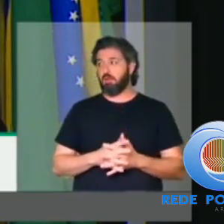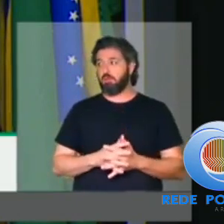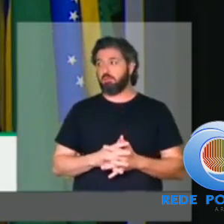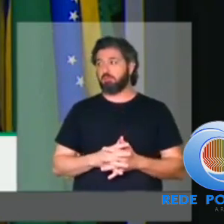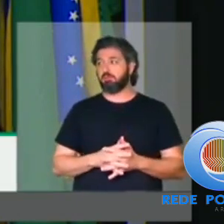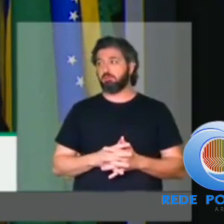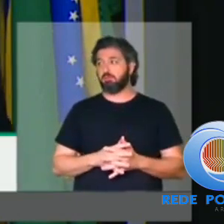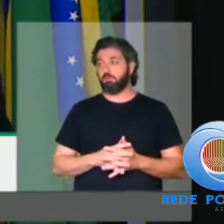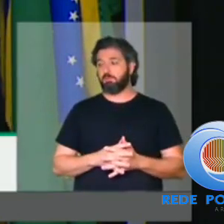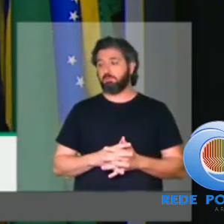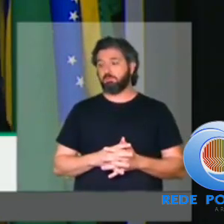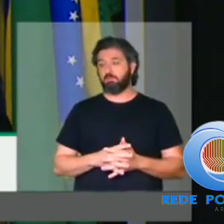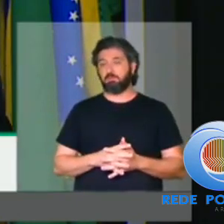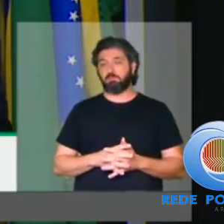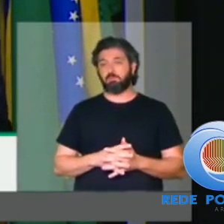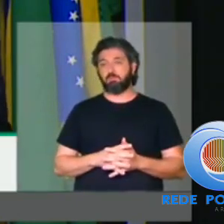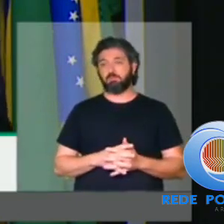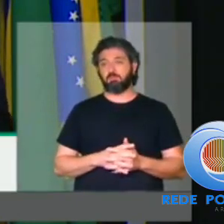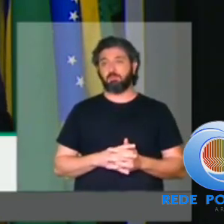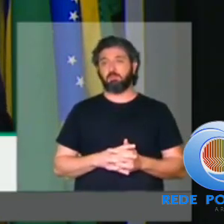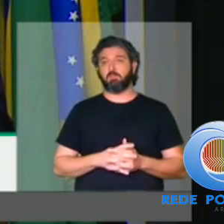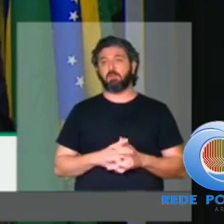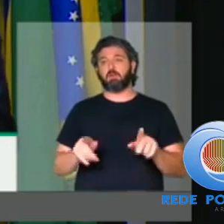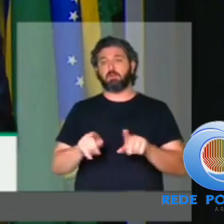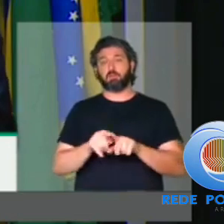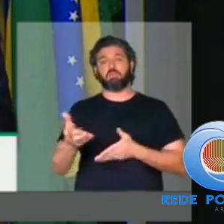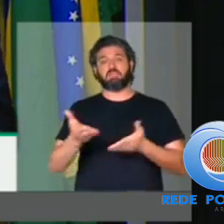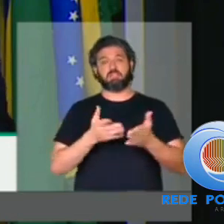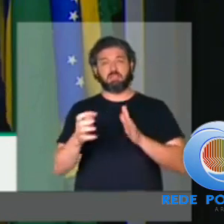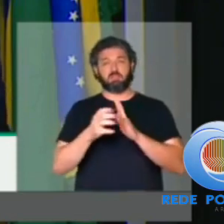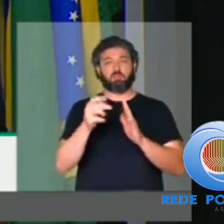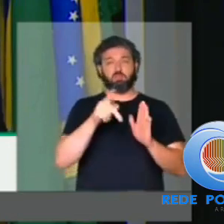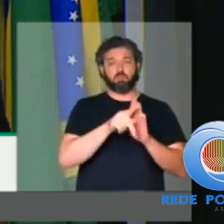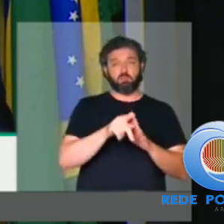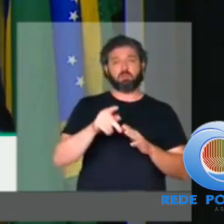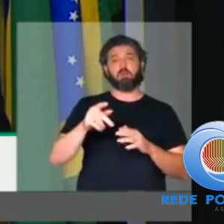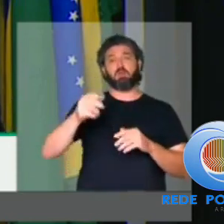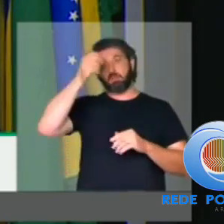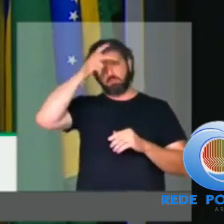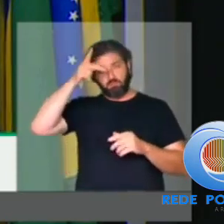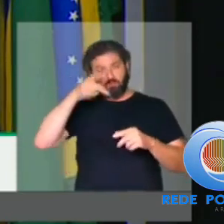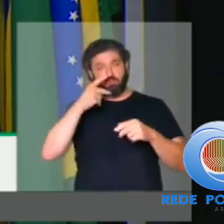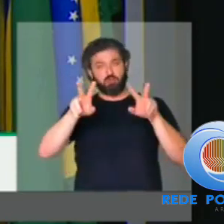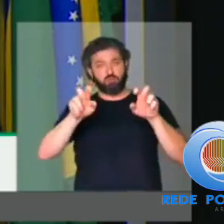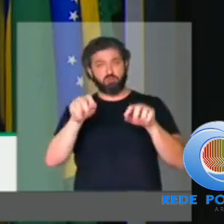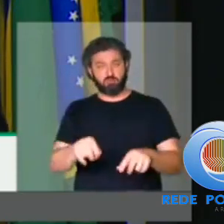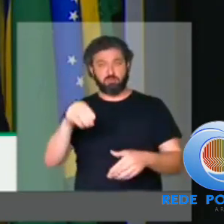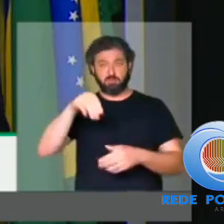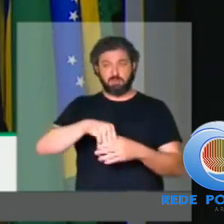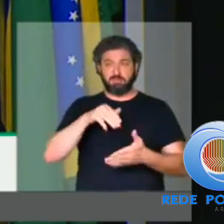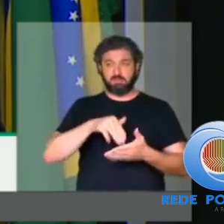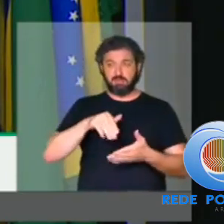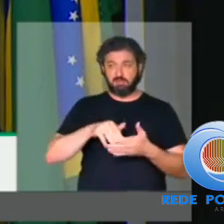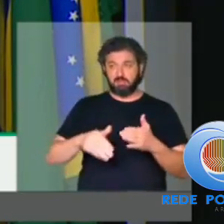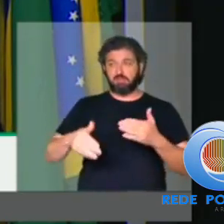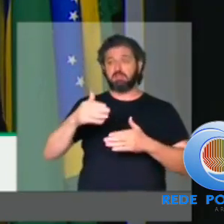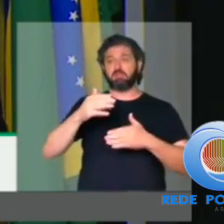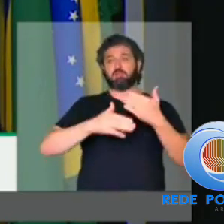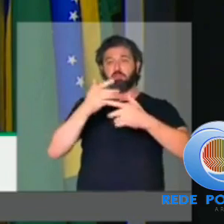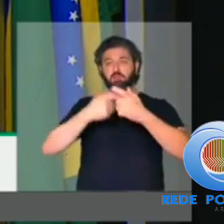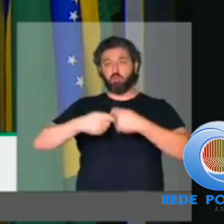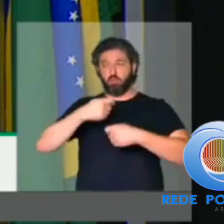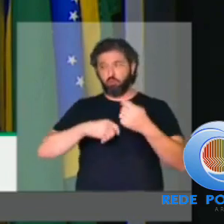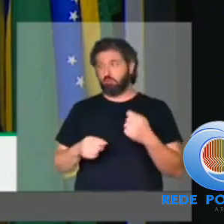mas 40% do tempo dos servidores da prefeitura que tratam desse assunto na Secretaria de Desenvolvimento